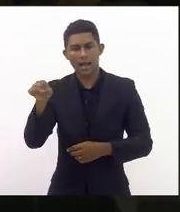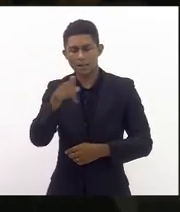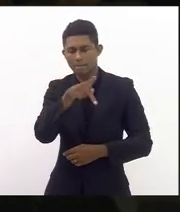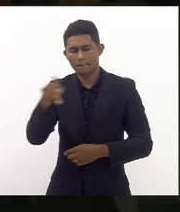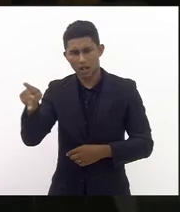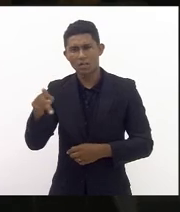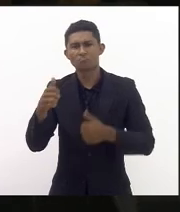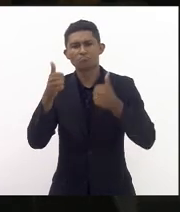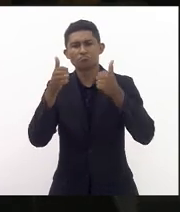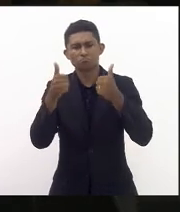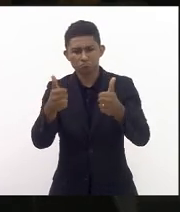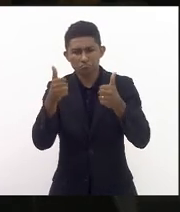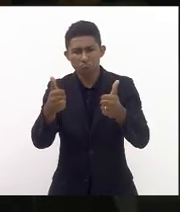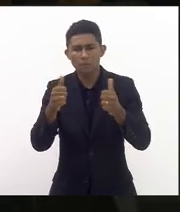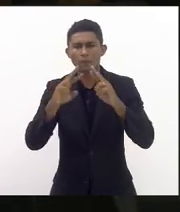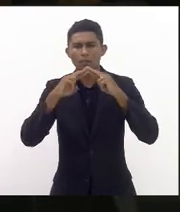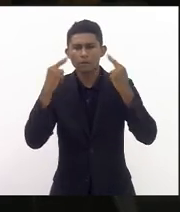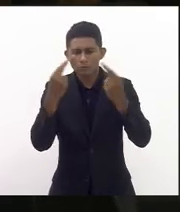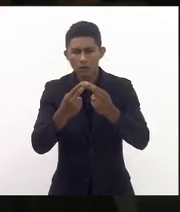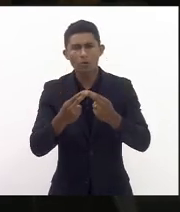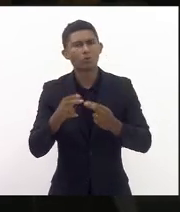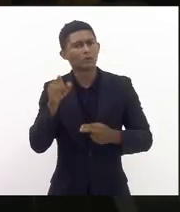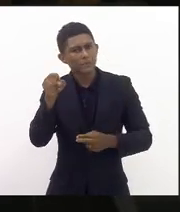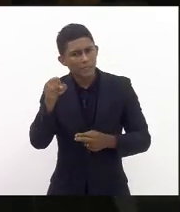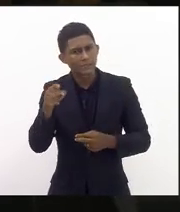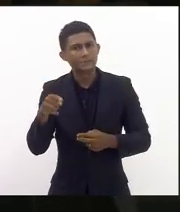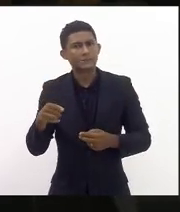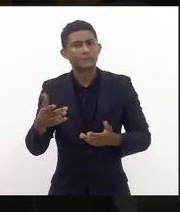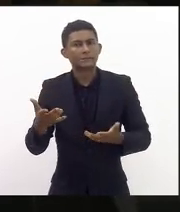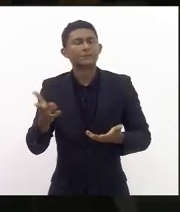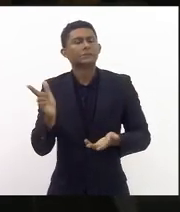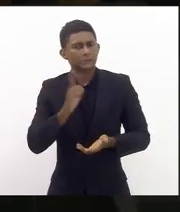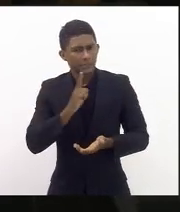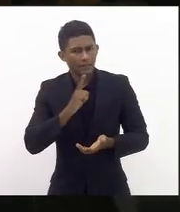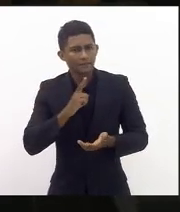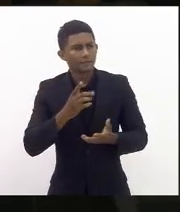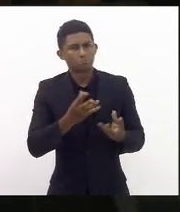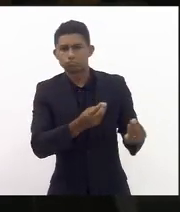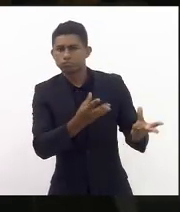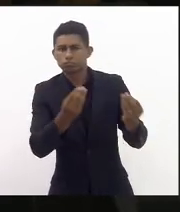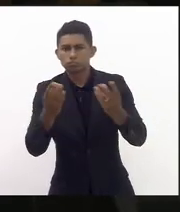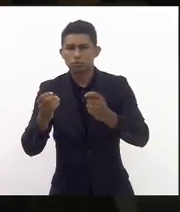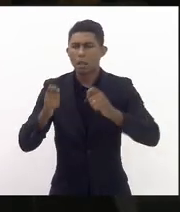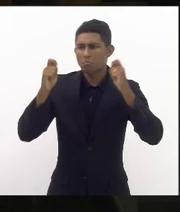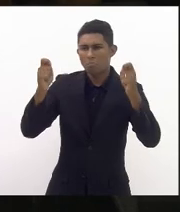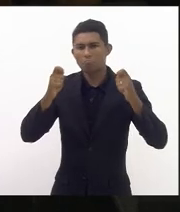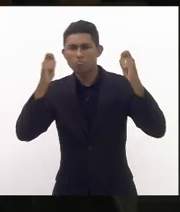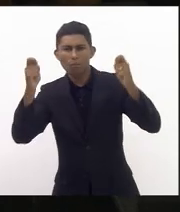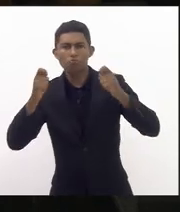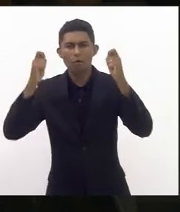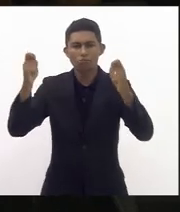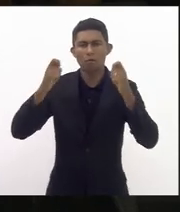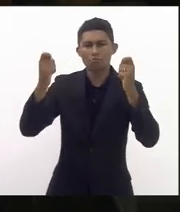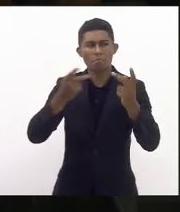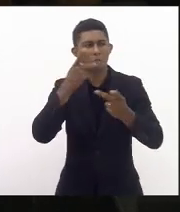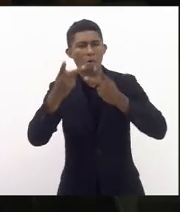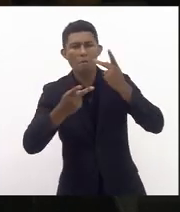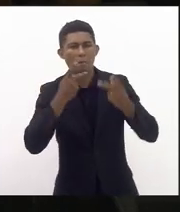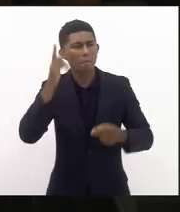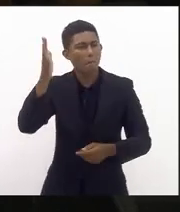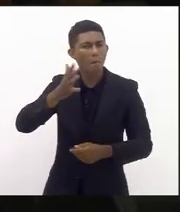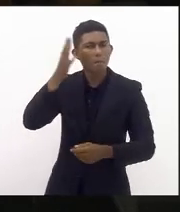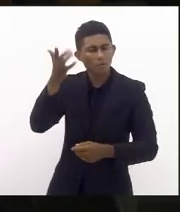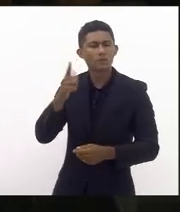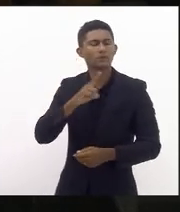audiência. Audiência muito agitada, com muitas manifestações, enfim, veementes,